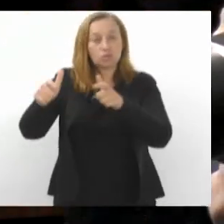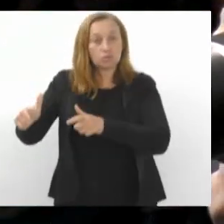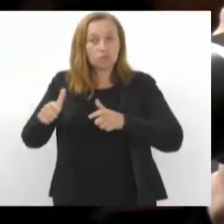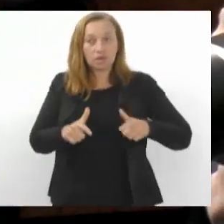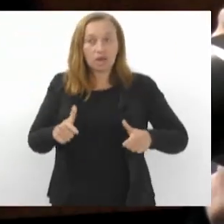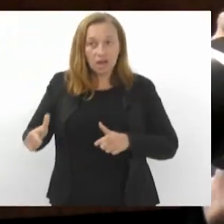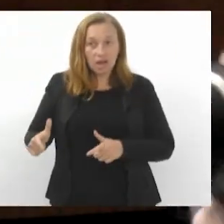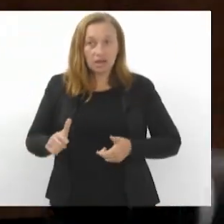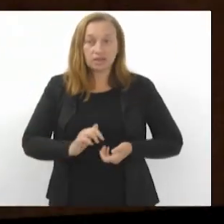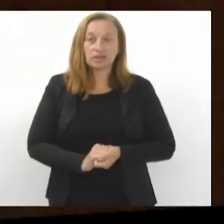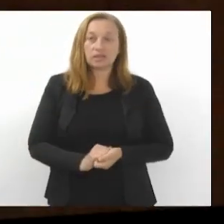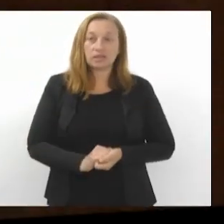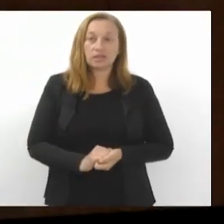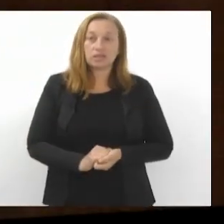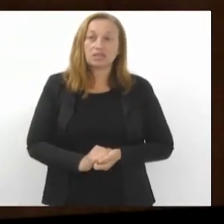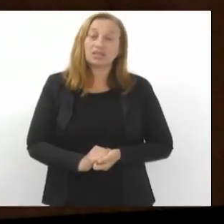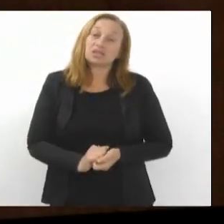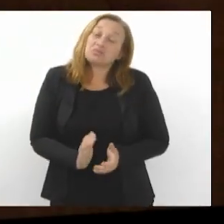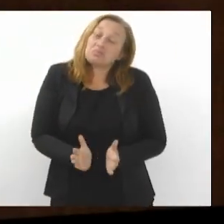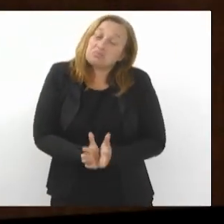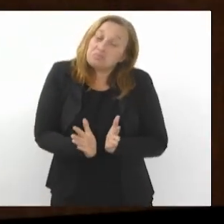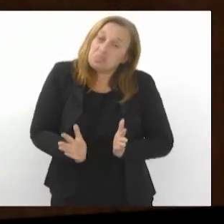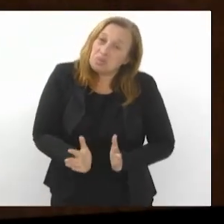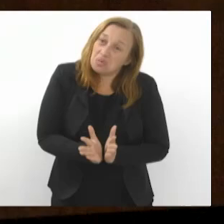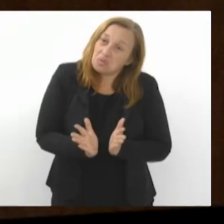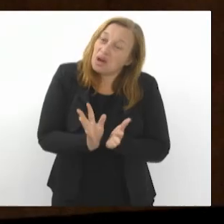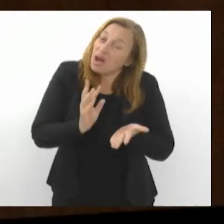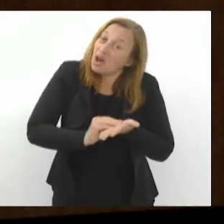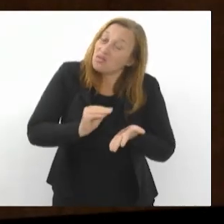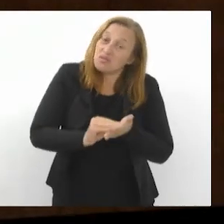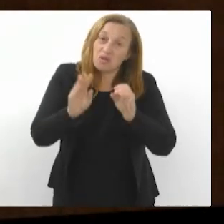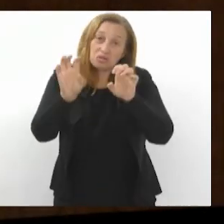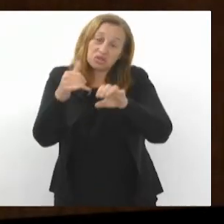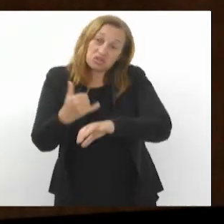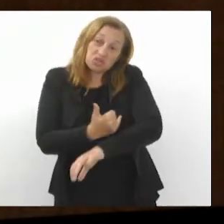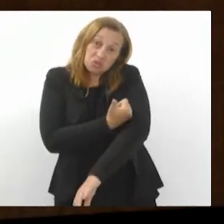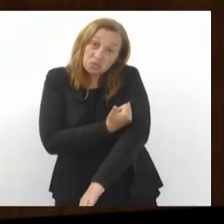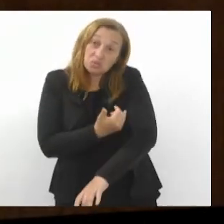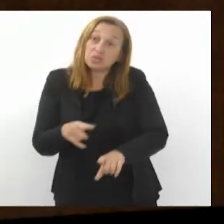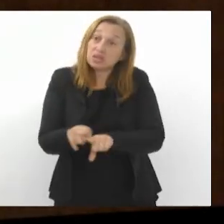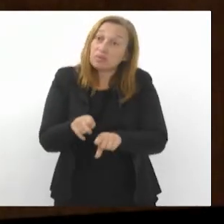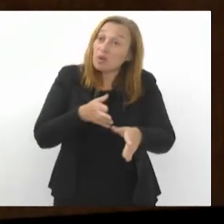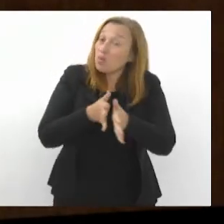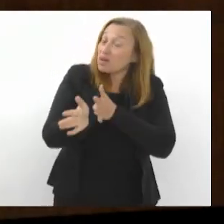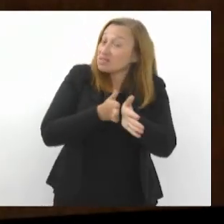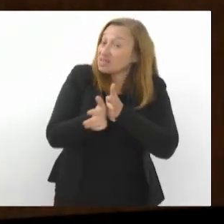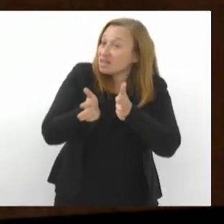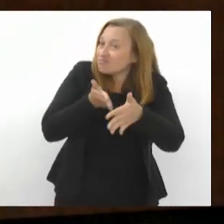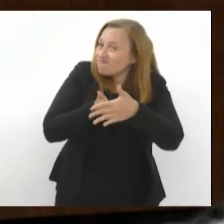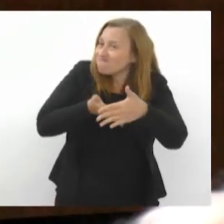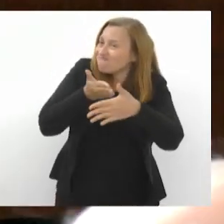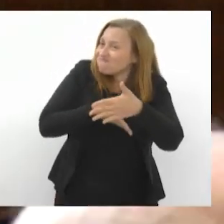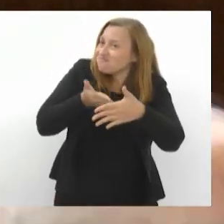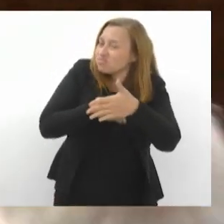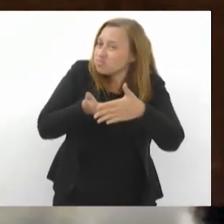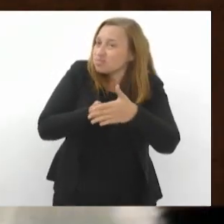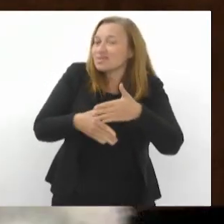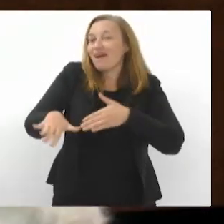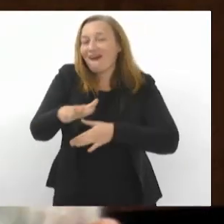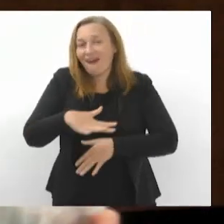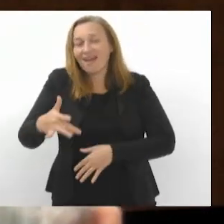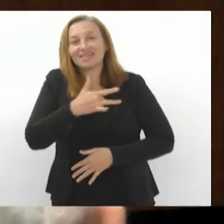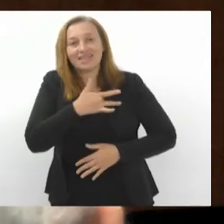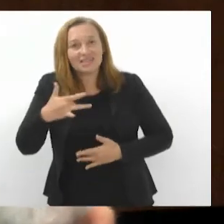as condições de vida precárias, a falta de infraestrutura e também o acesso limitado aos serviços da